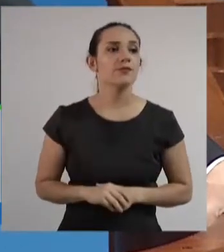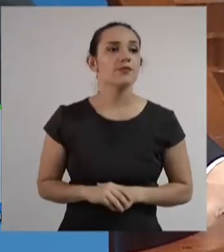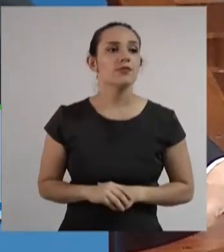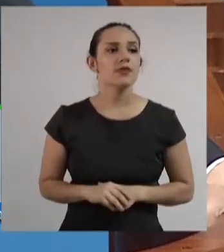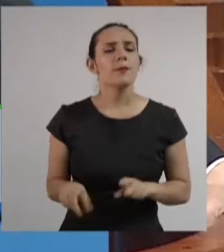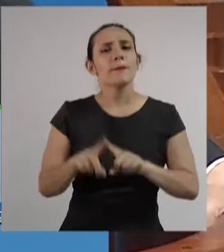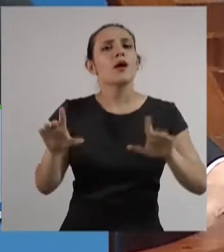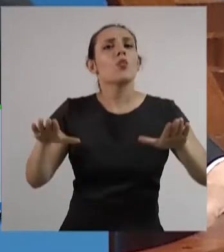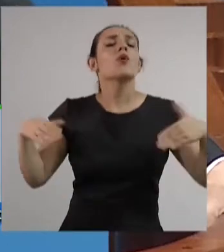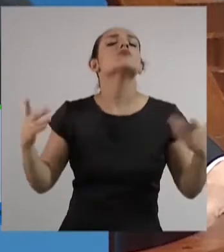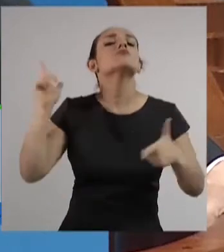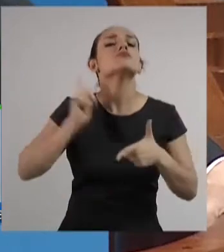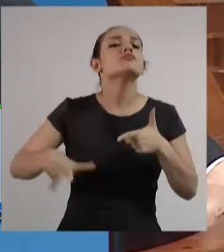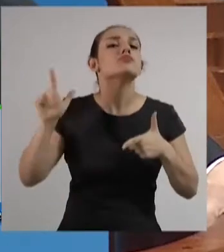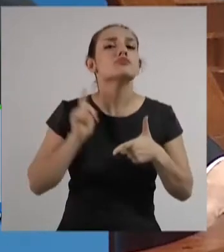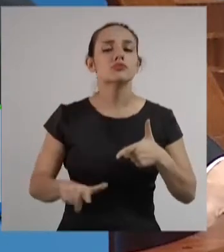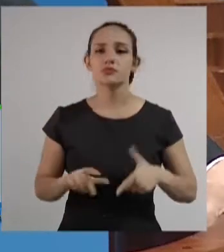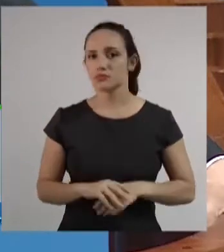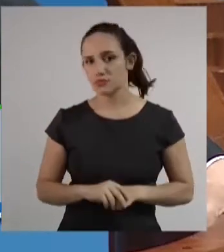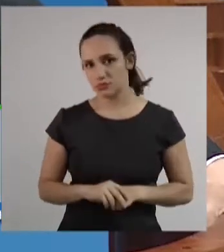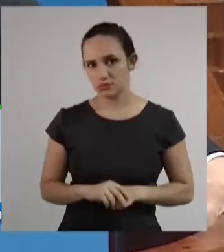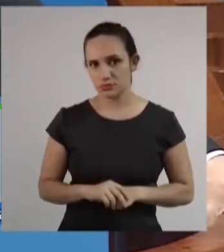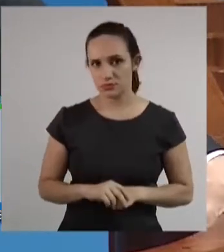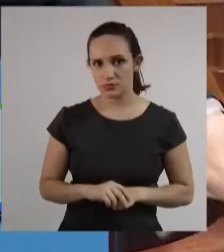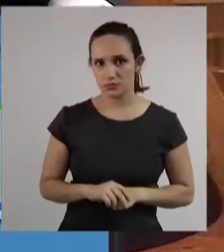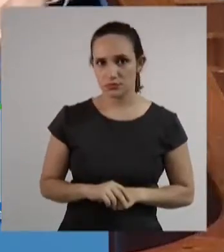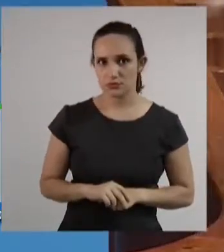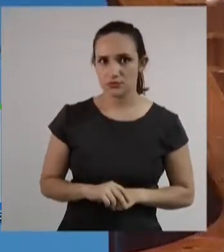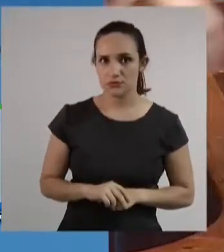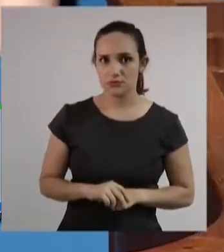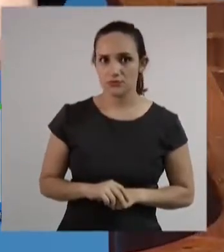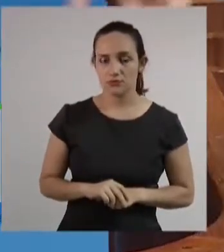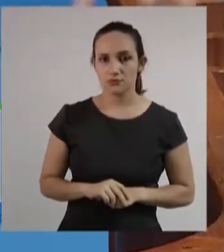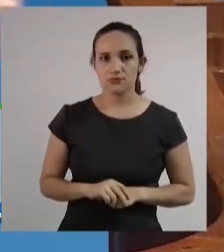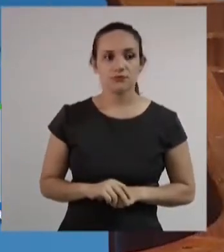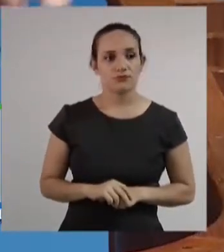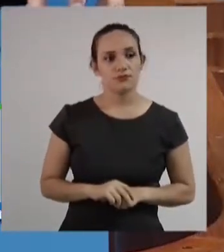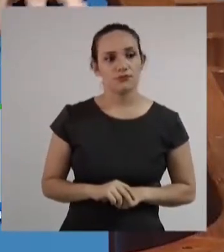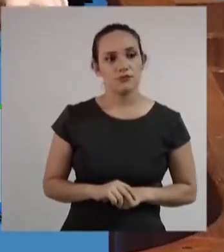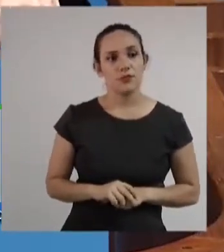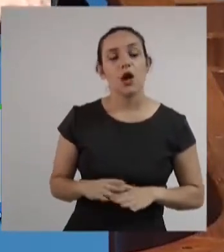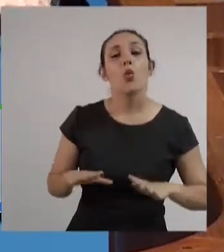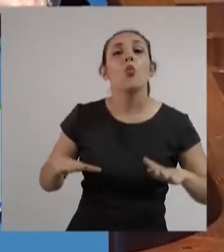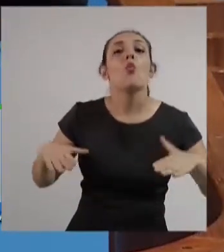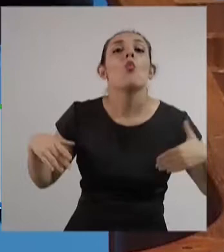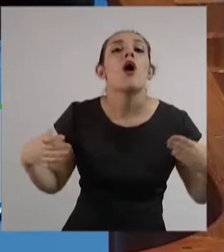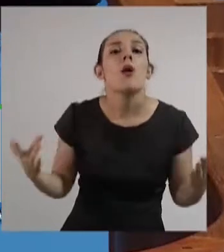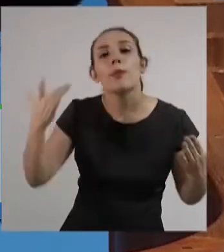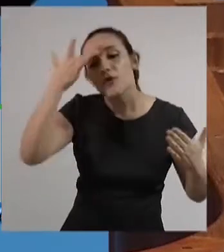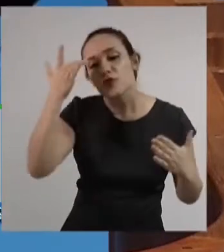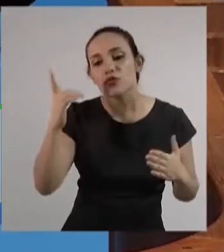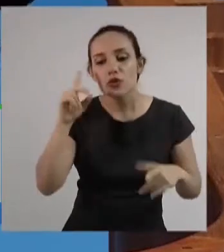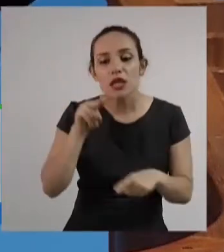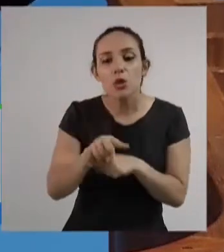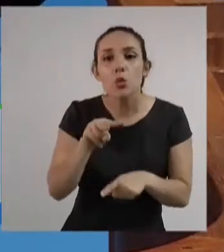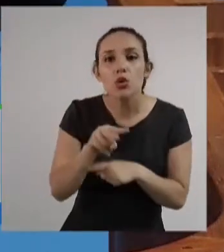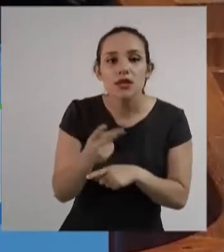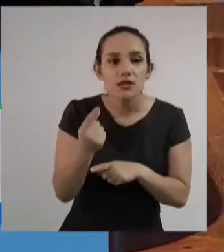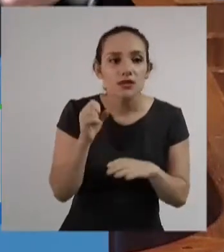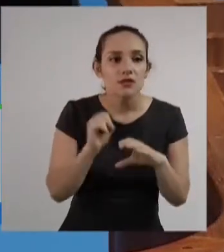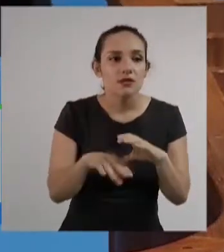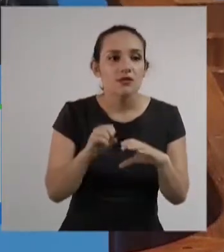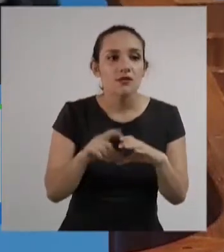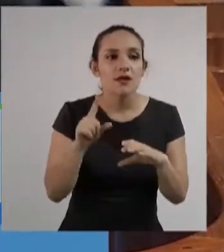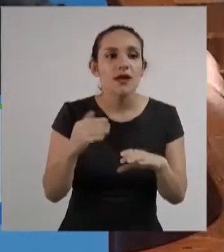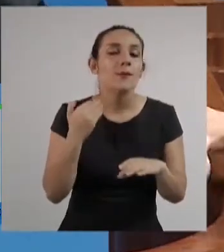O problema é que também quem vai administrar esses fundos